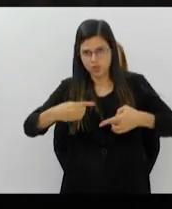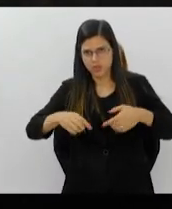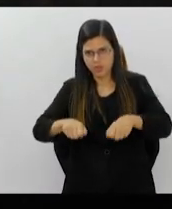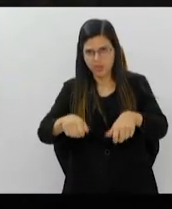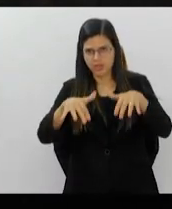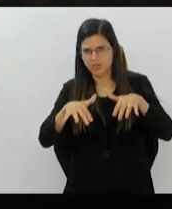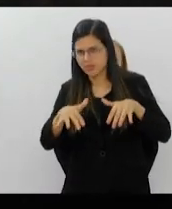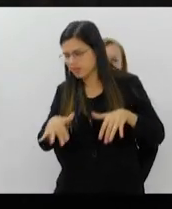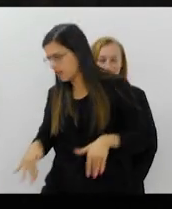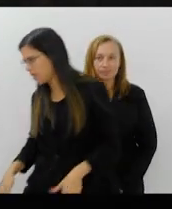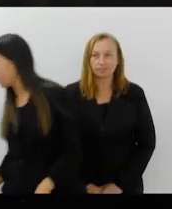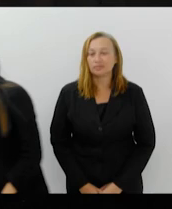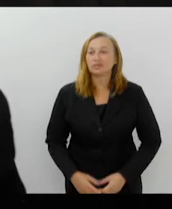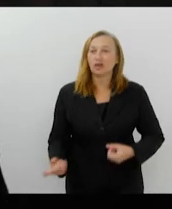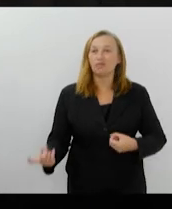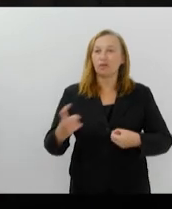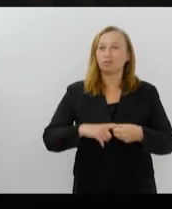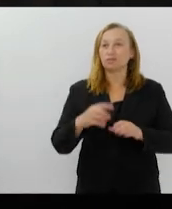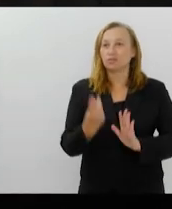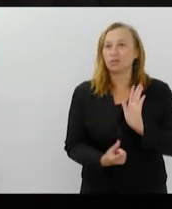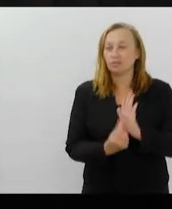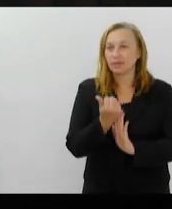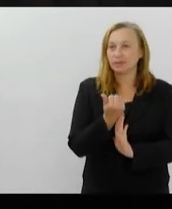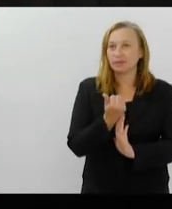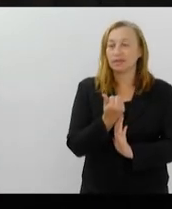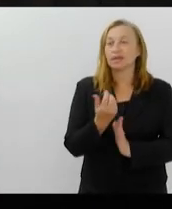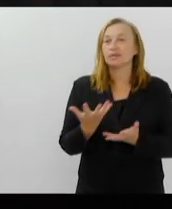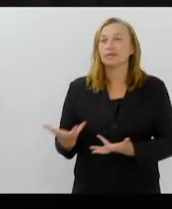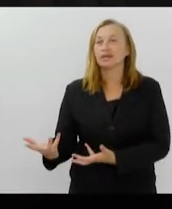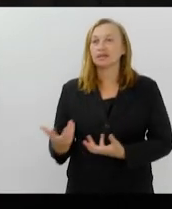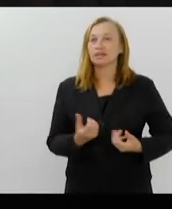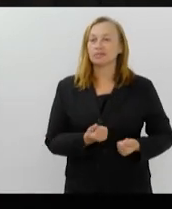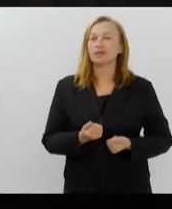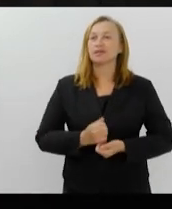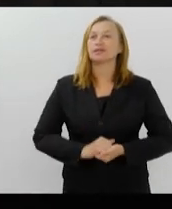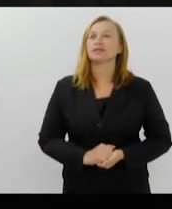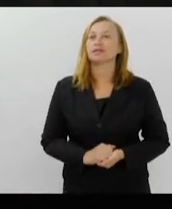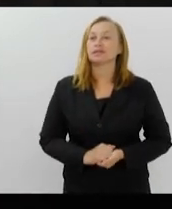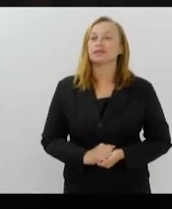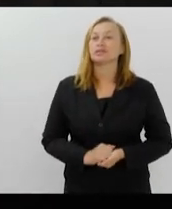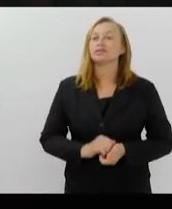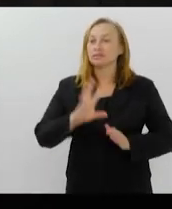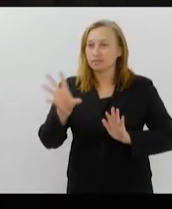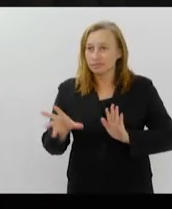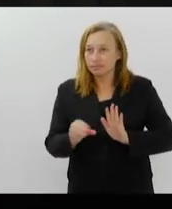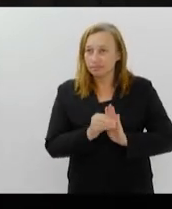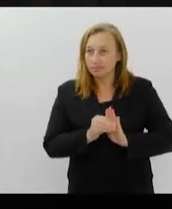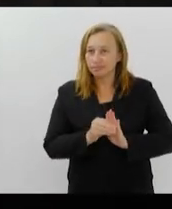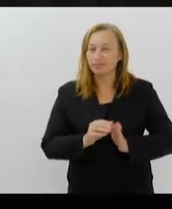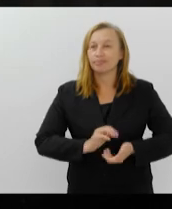volta à Comissão de Orçamento para receber emendas.